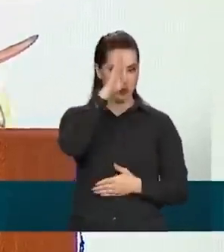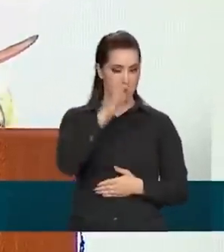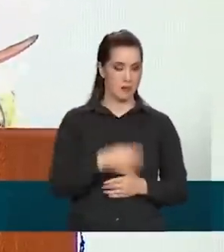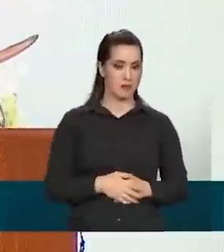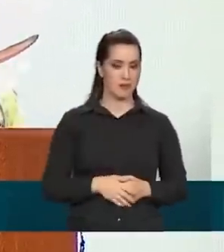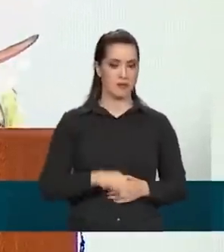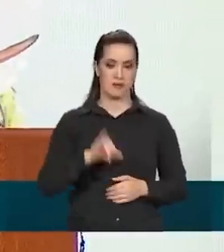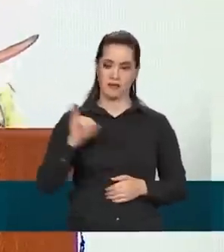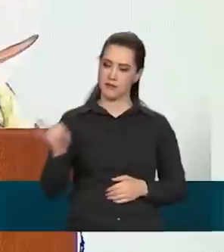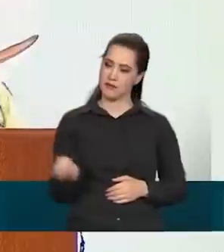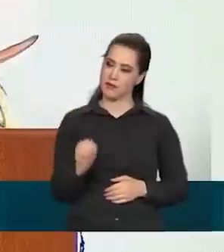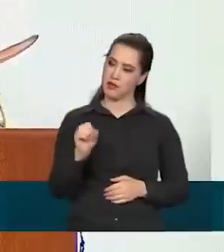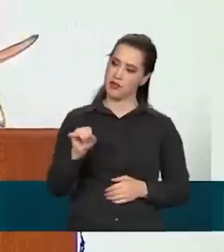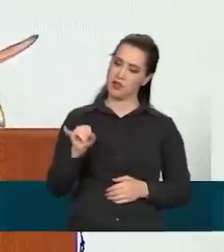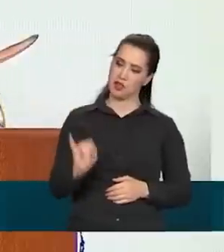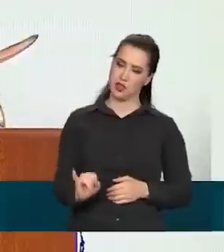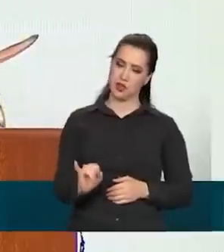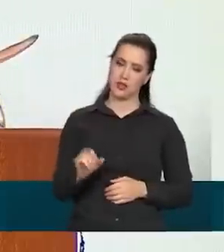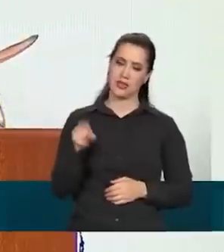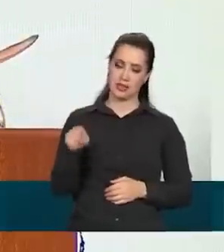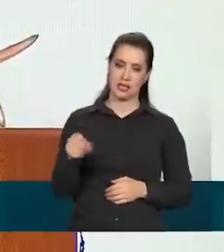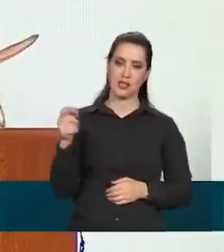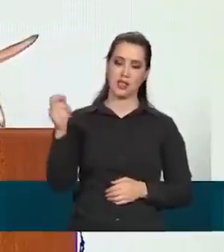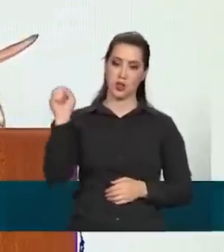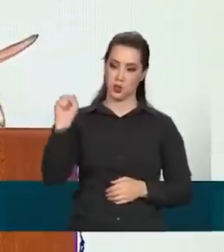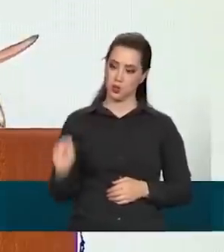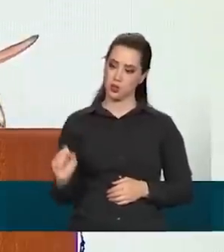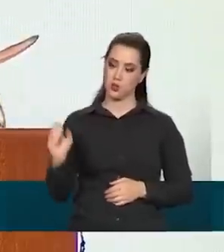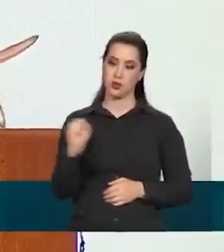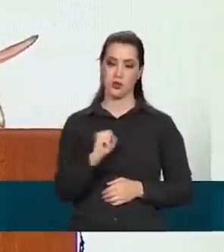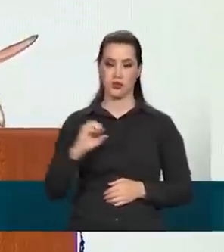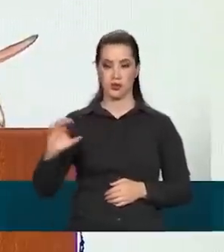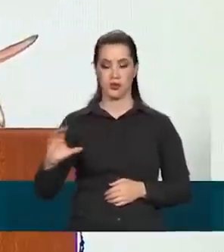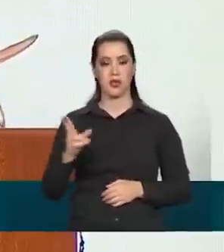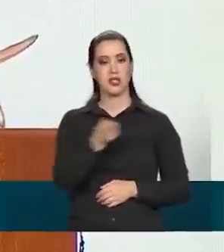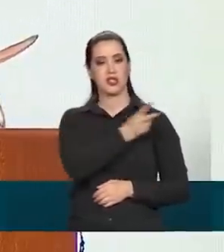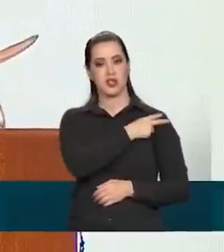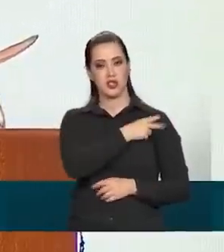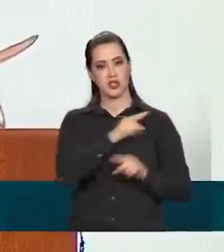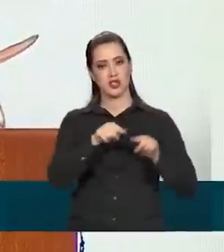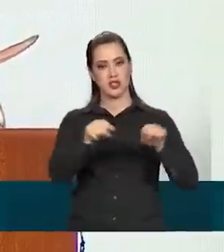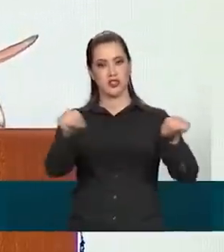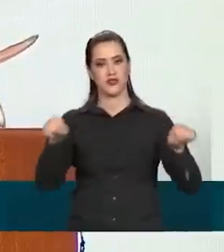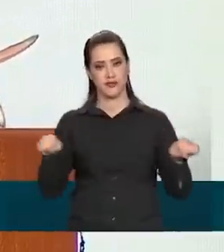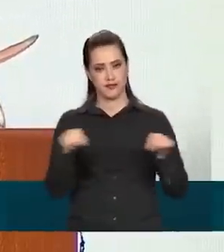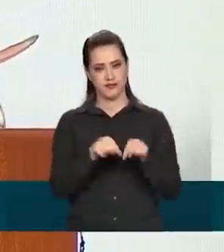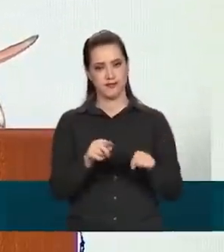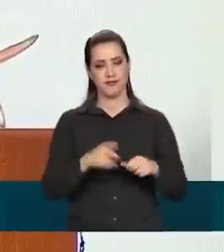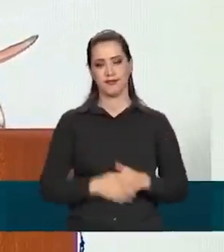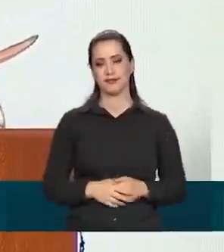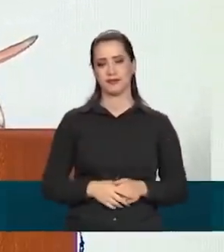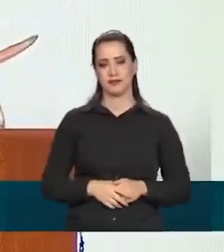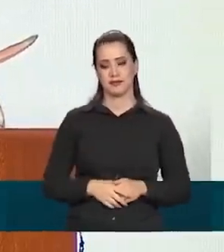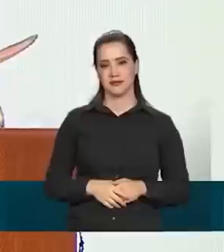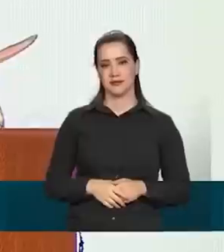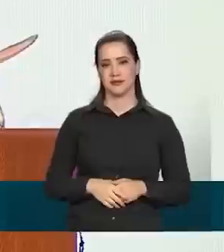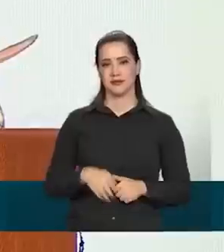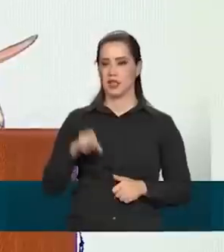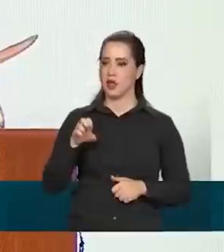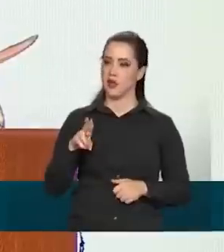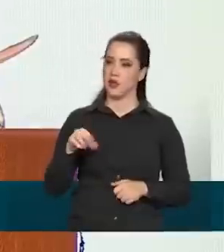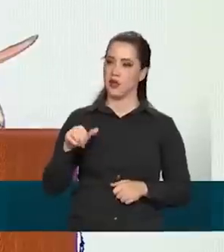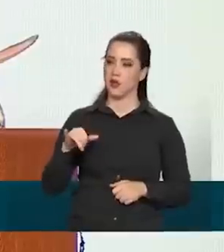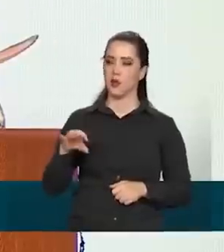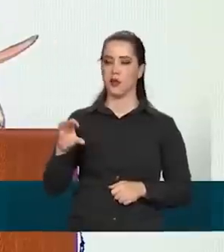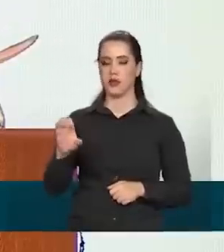A Josi Kaingang, lá do Sul, Santa Catarina, que será a chefa de gabinete. A Eunice